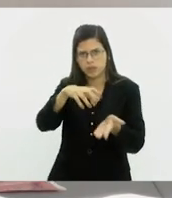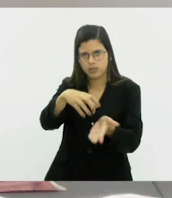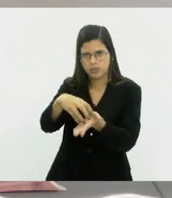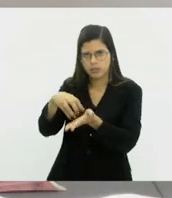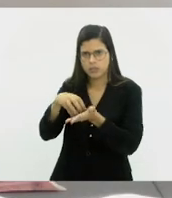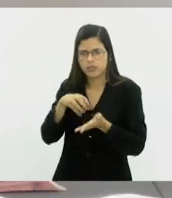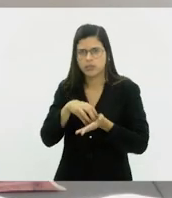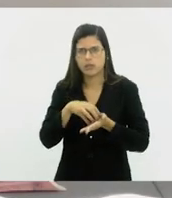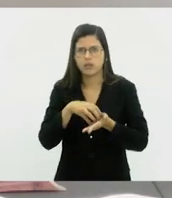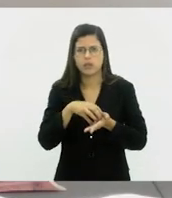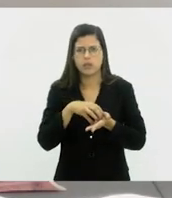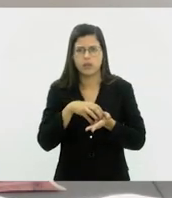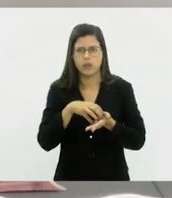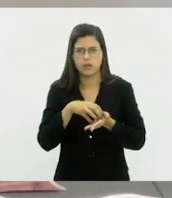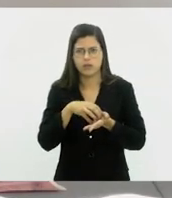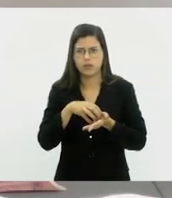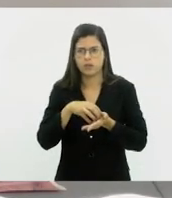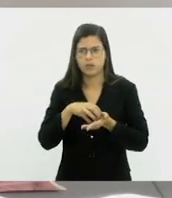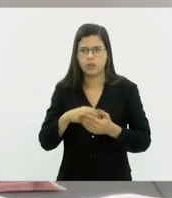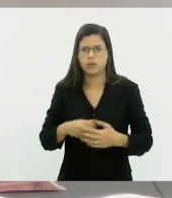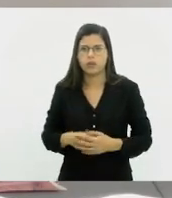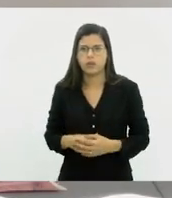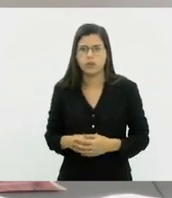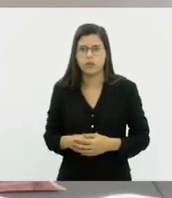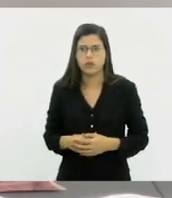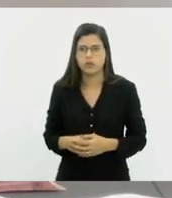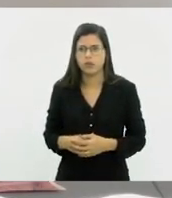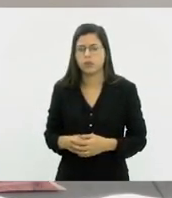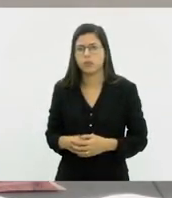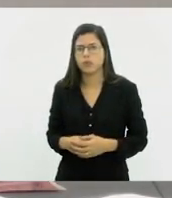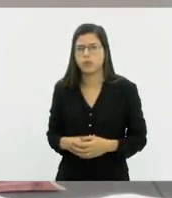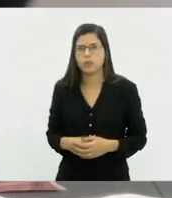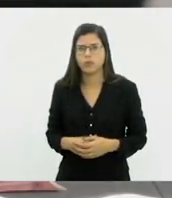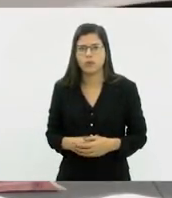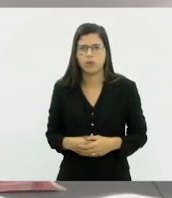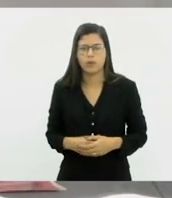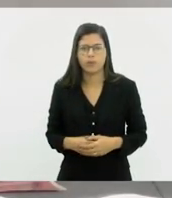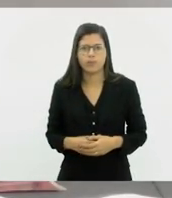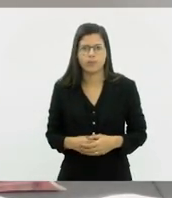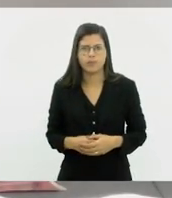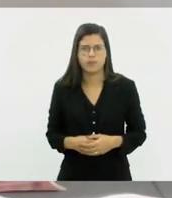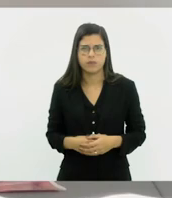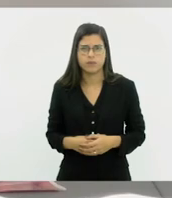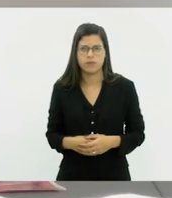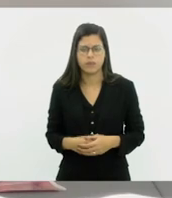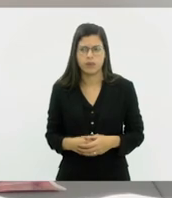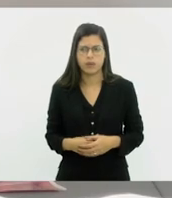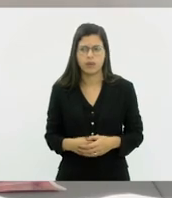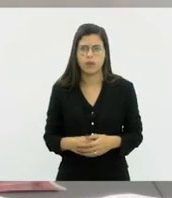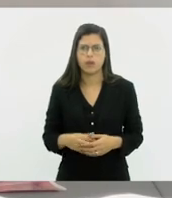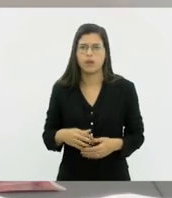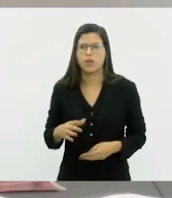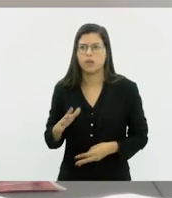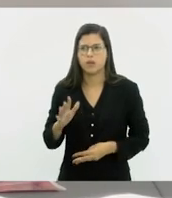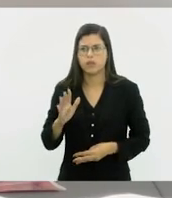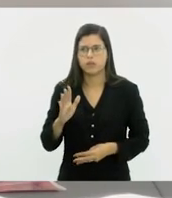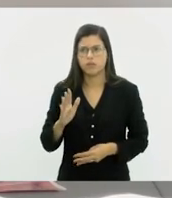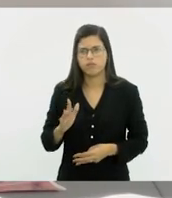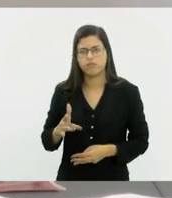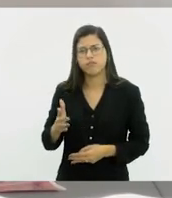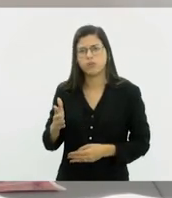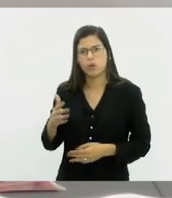perseguidos né aqui no Rio a gente teve eh um um uma derrota nossos